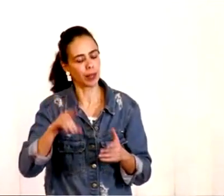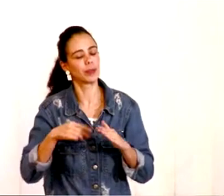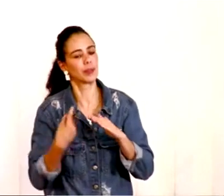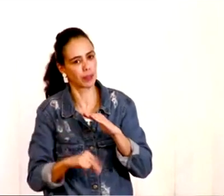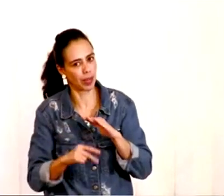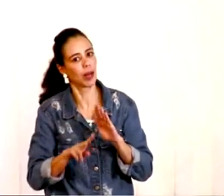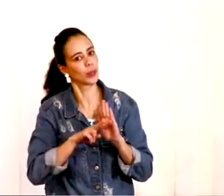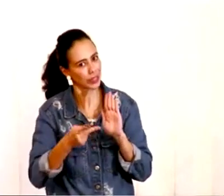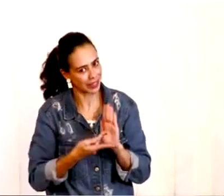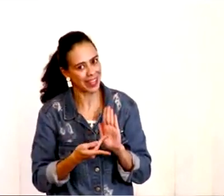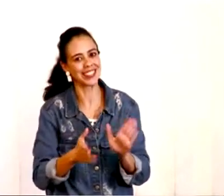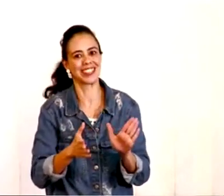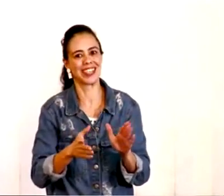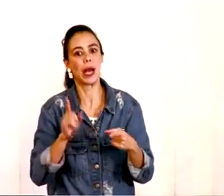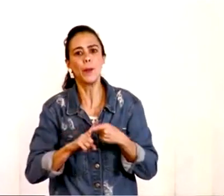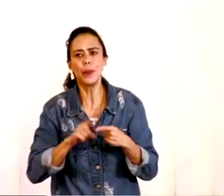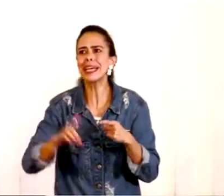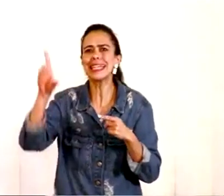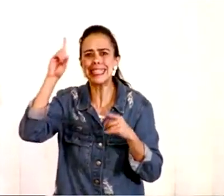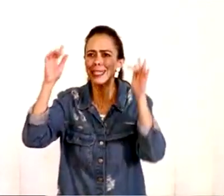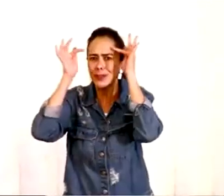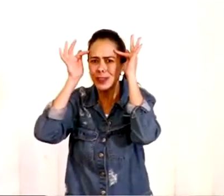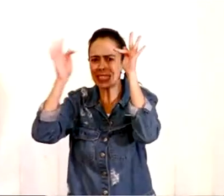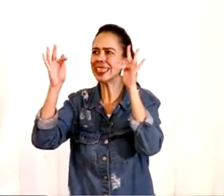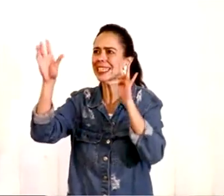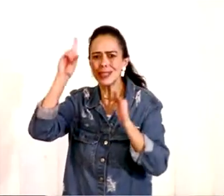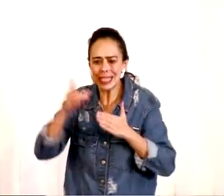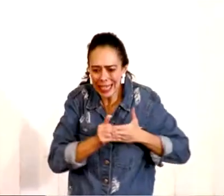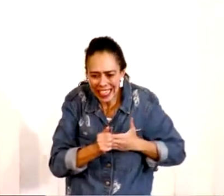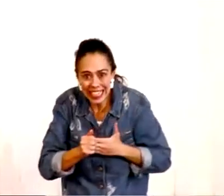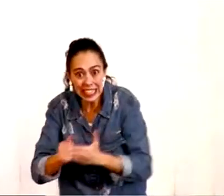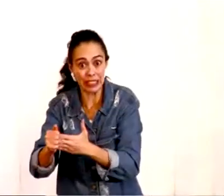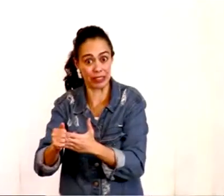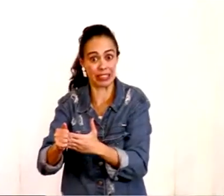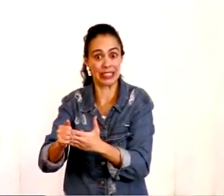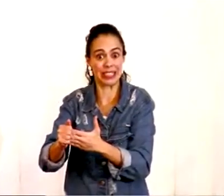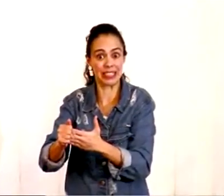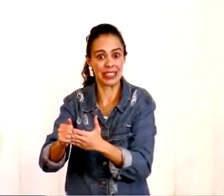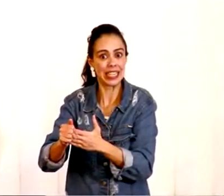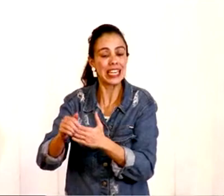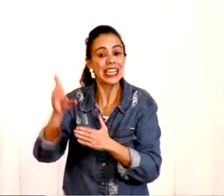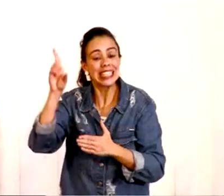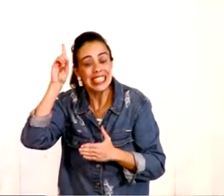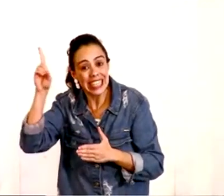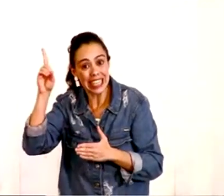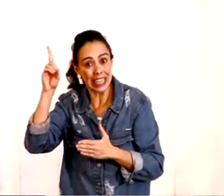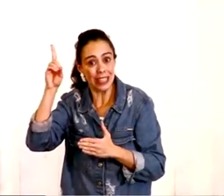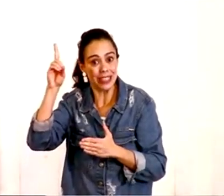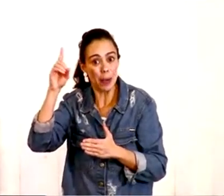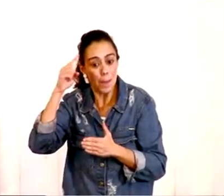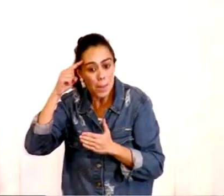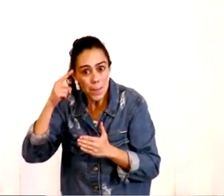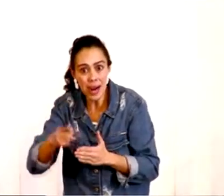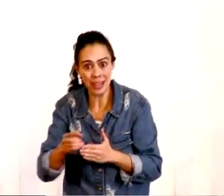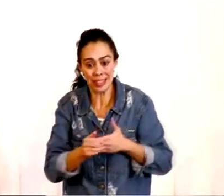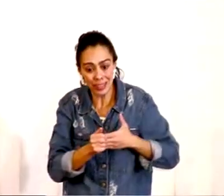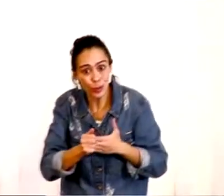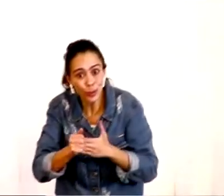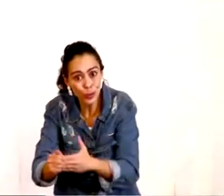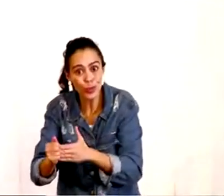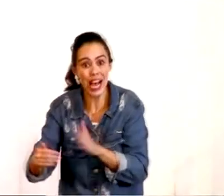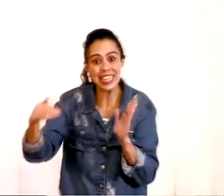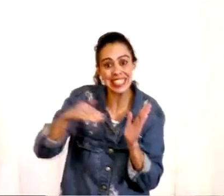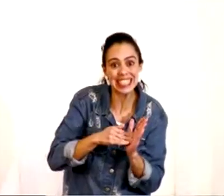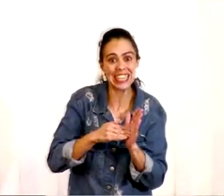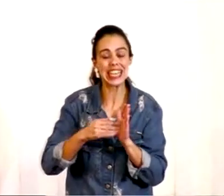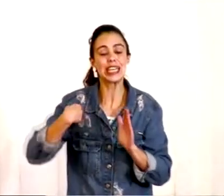que é fiel, é Ele que vai nos conduzir, por meio dessa fidelidade, ao cumprimento da promessa, onde